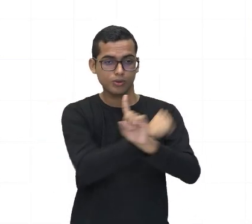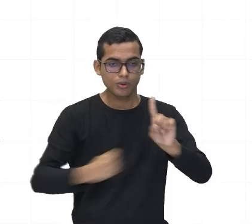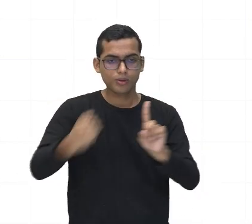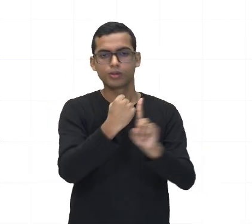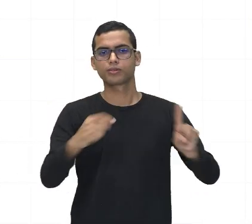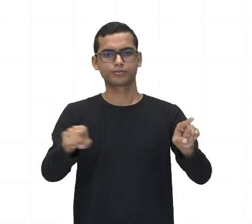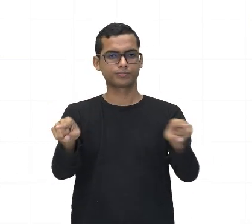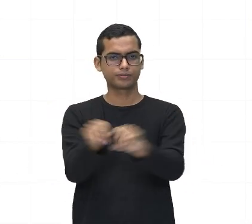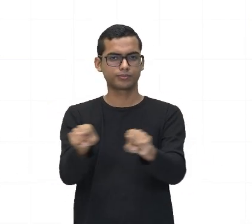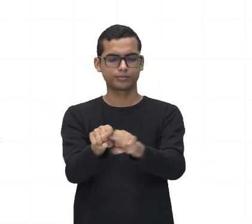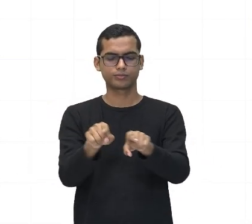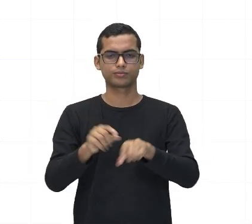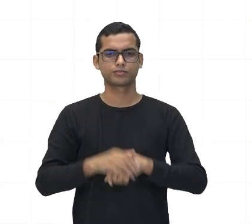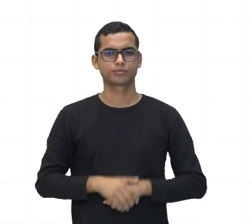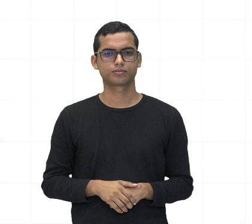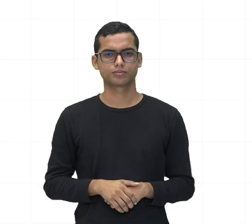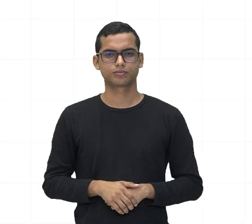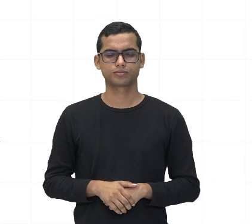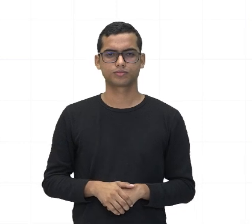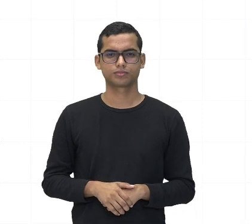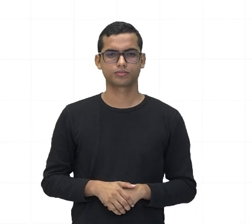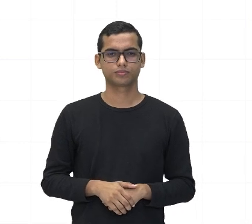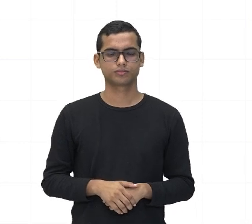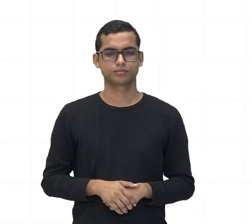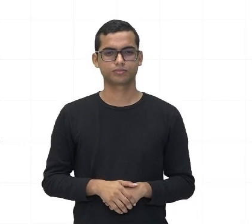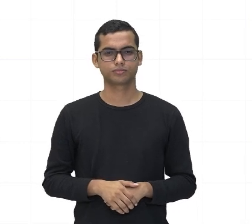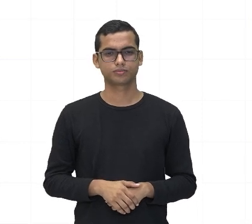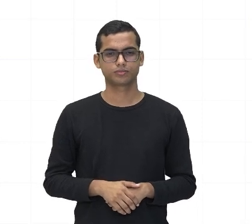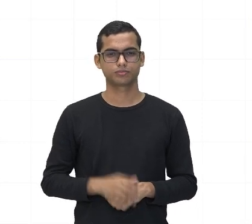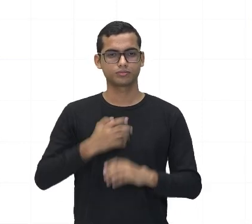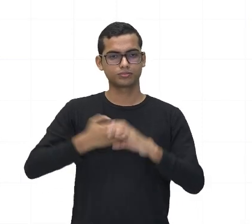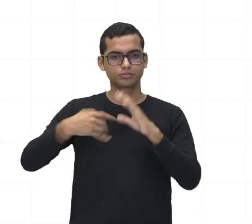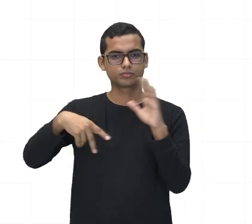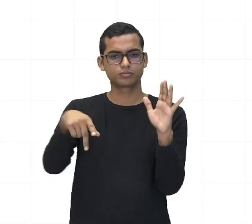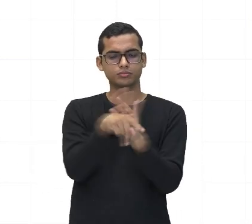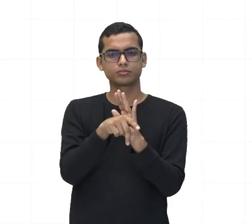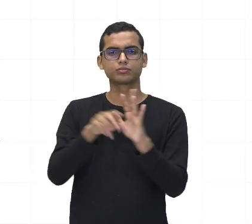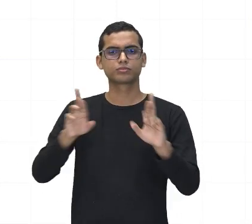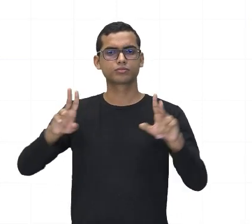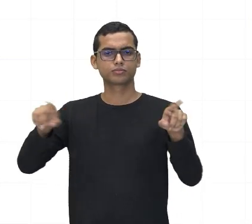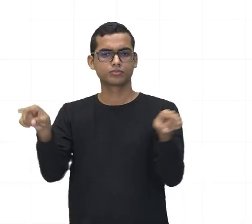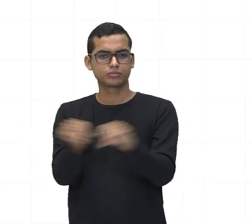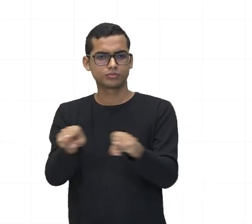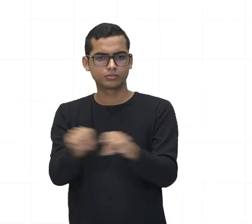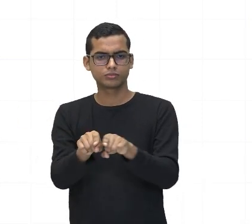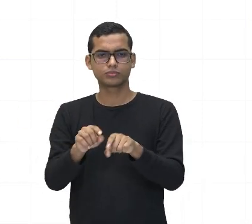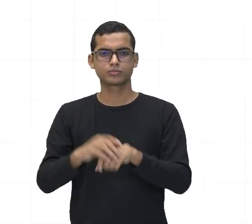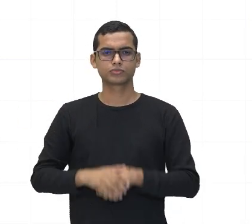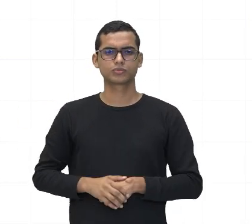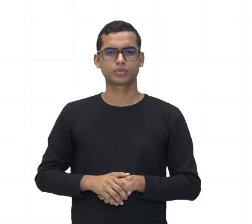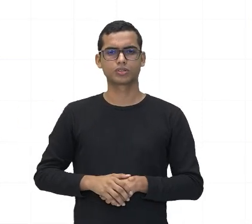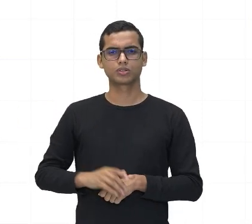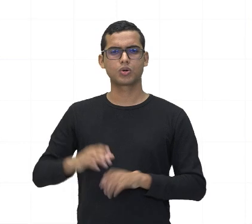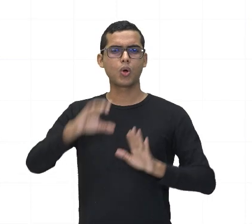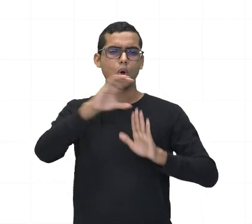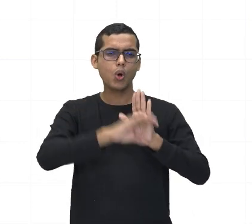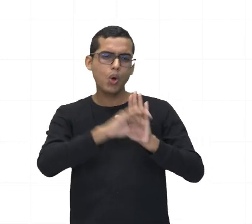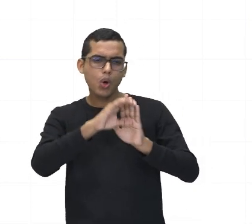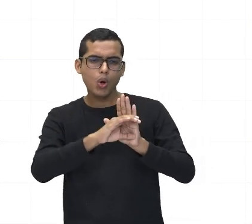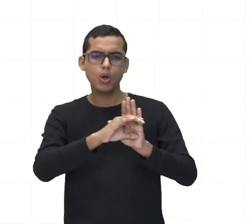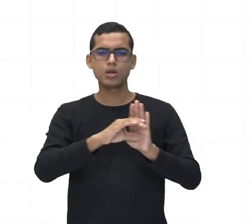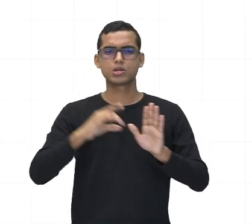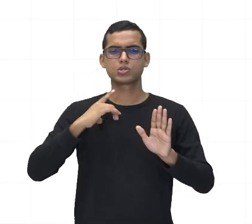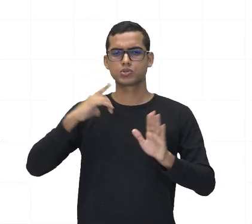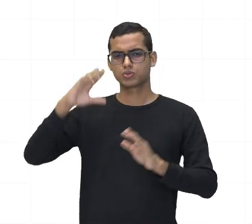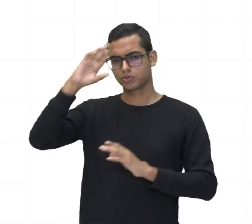vai colocar uma coisa, o seguinte: encontra-se a diferenciação entre um conceito de um senhor da criação,